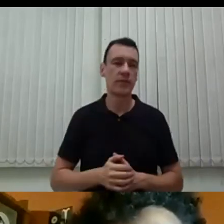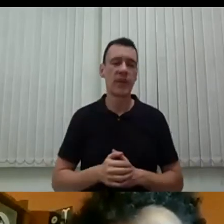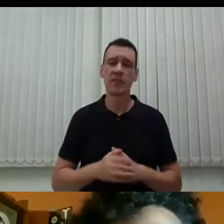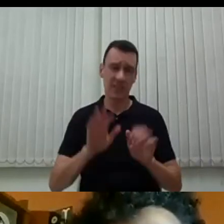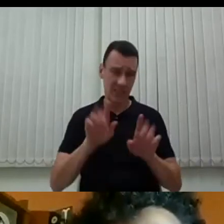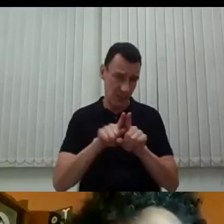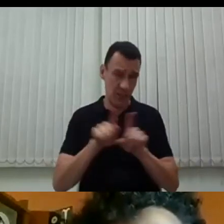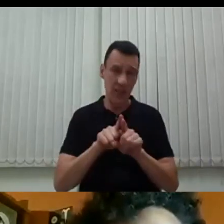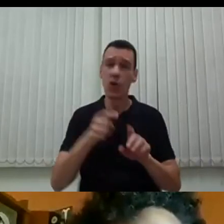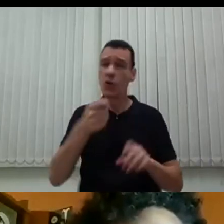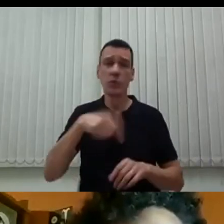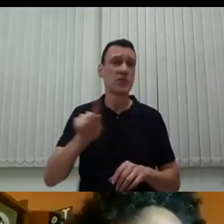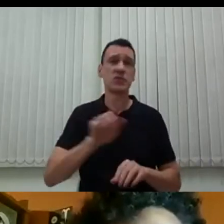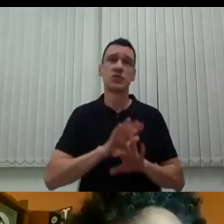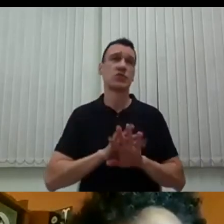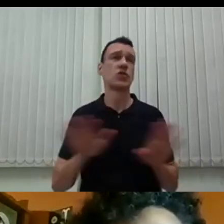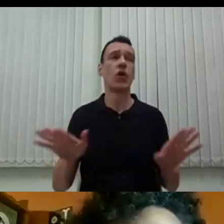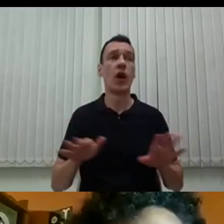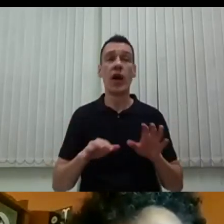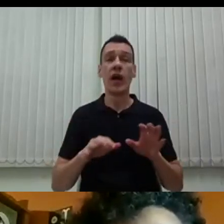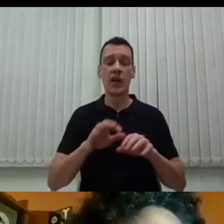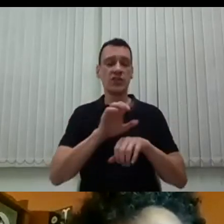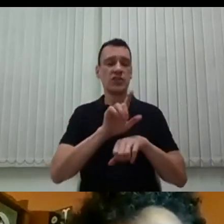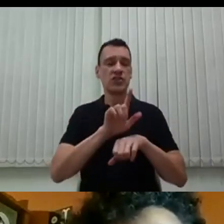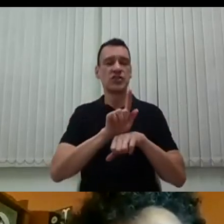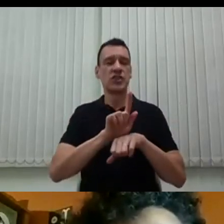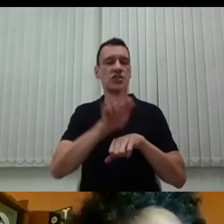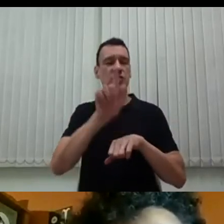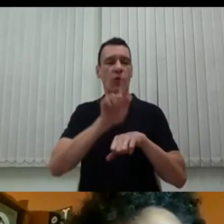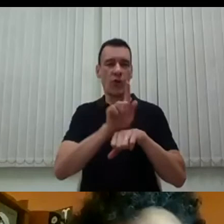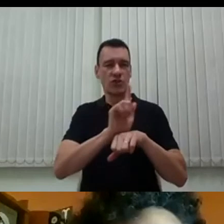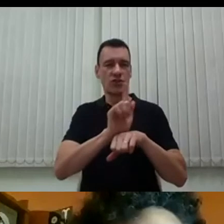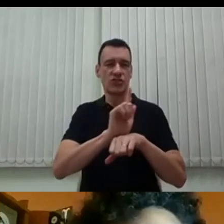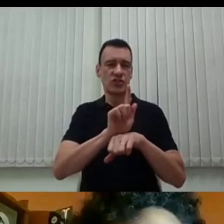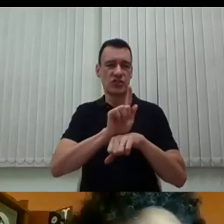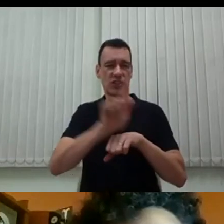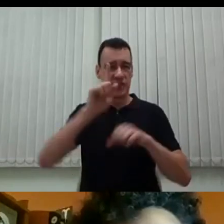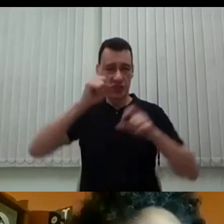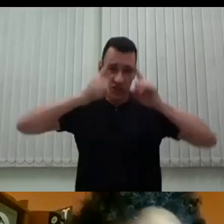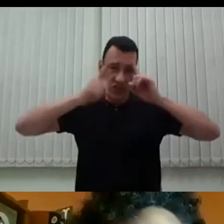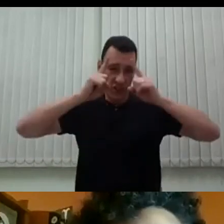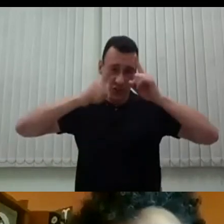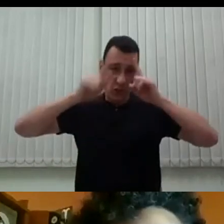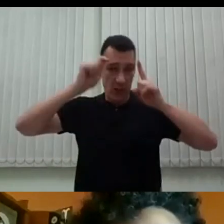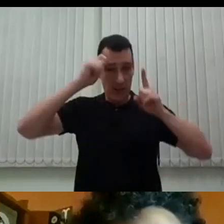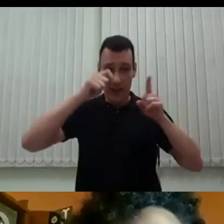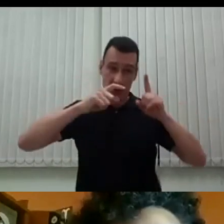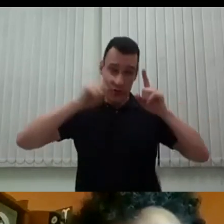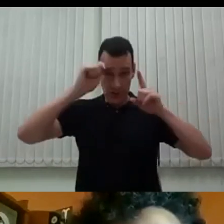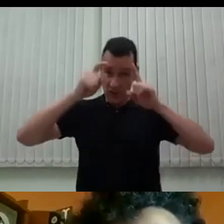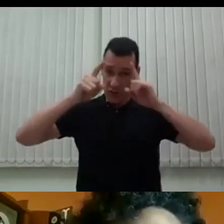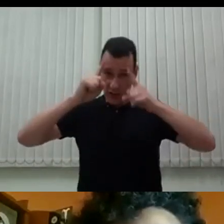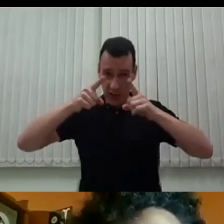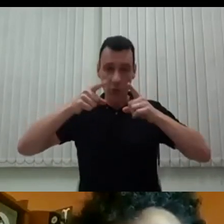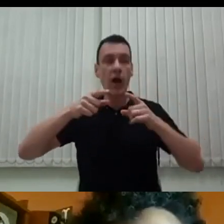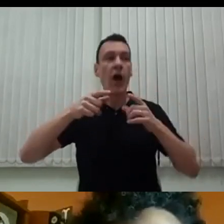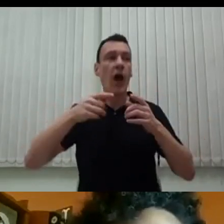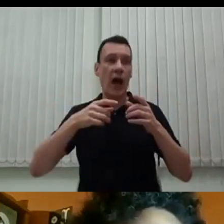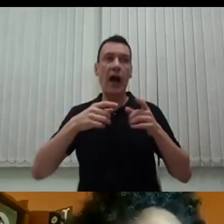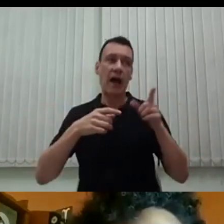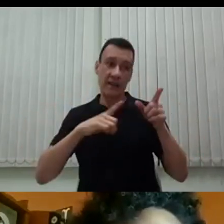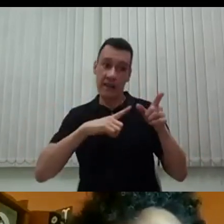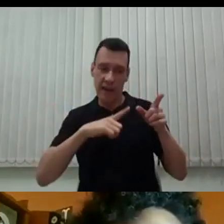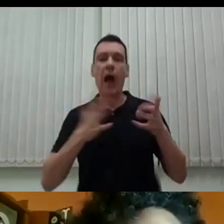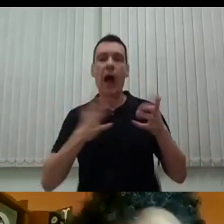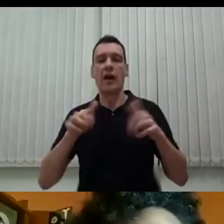avanço. A quantidade ou a representação, ela importa, mas ela também é preciso ser uma